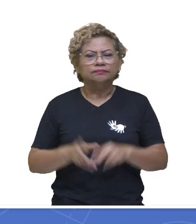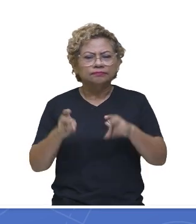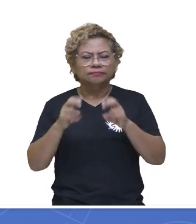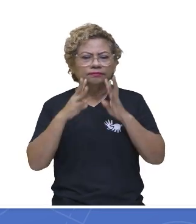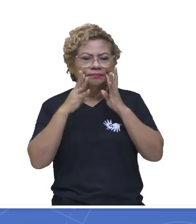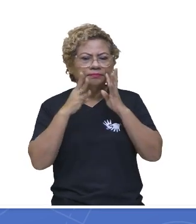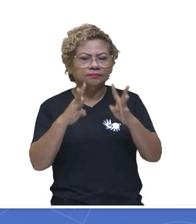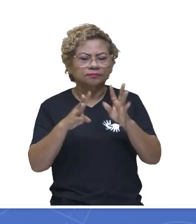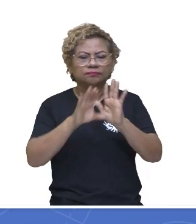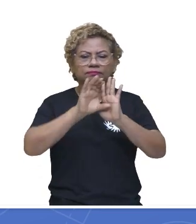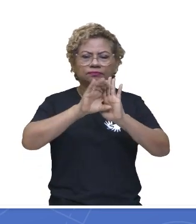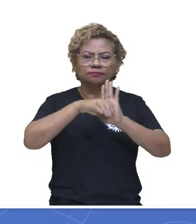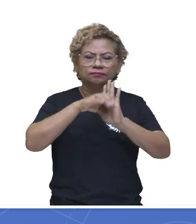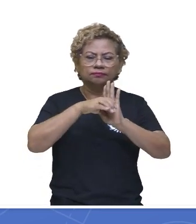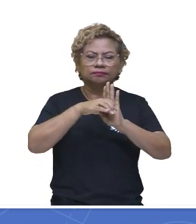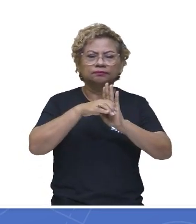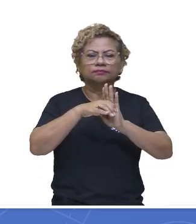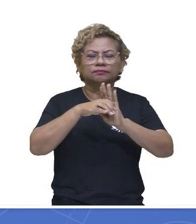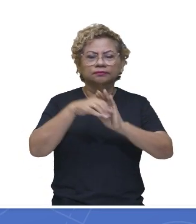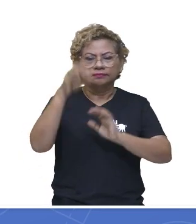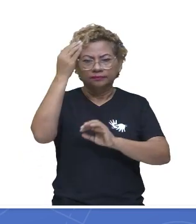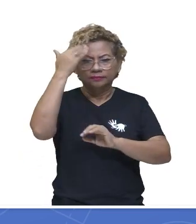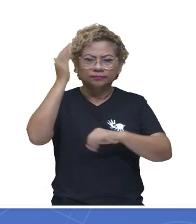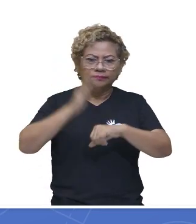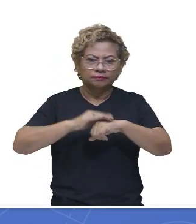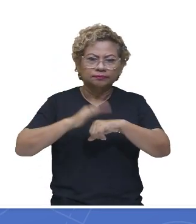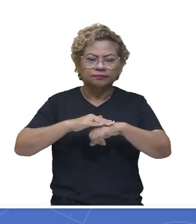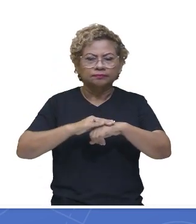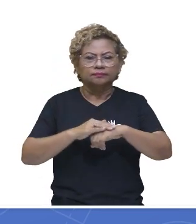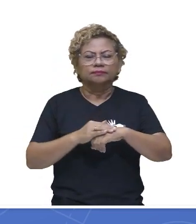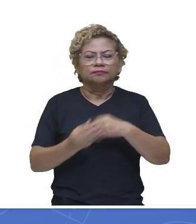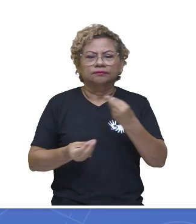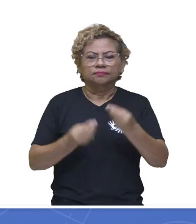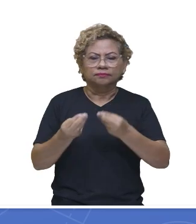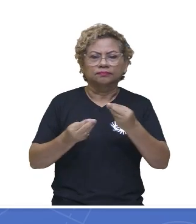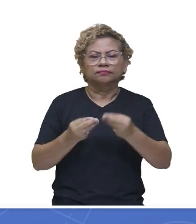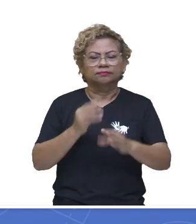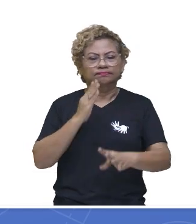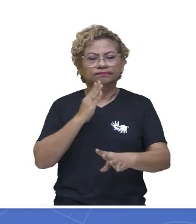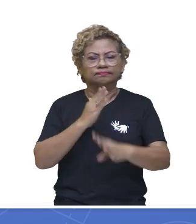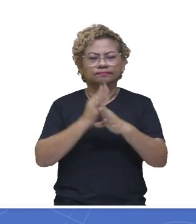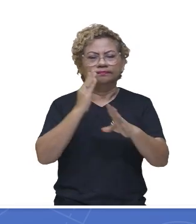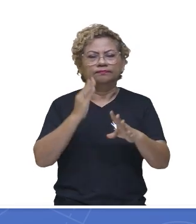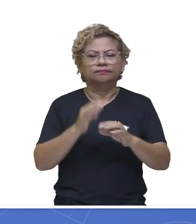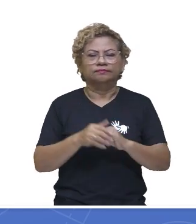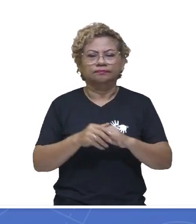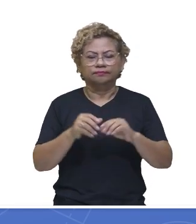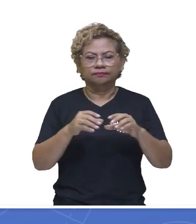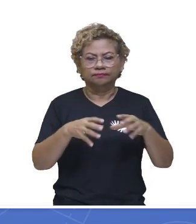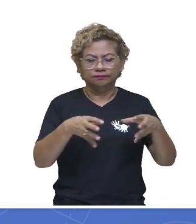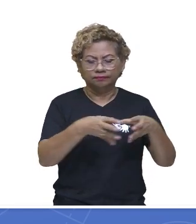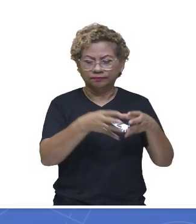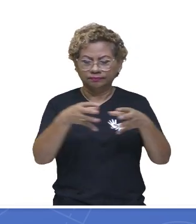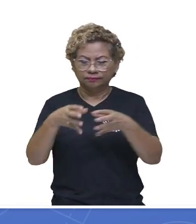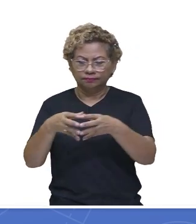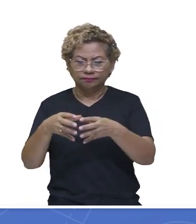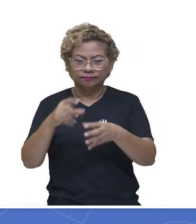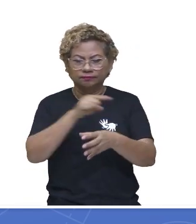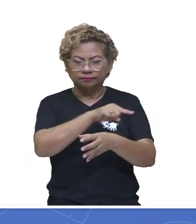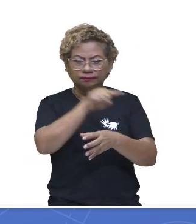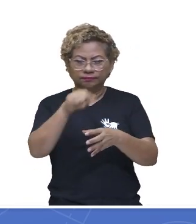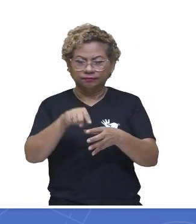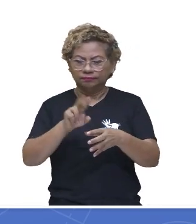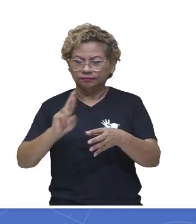conceitual, apenas para a gente verificar a condição de existência entre a multiplicação de duas matrizes, tá